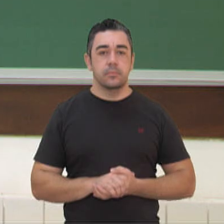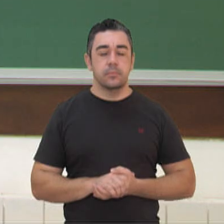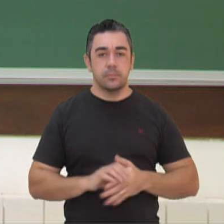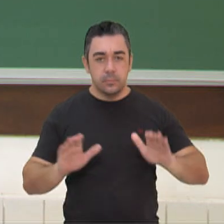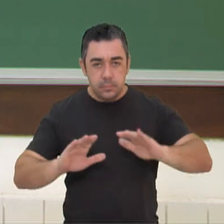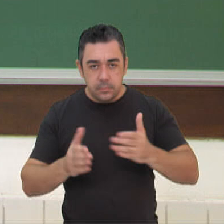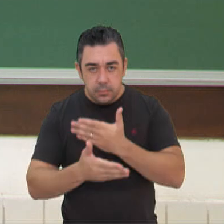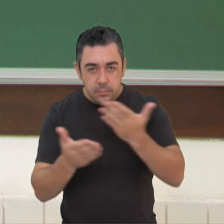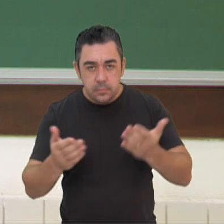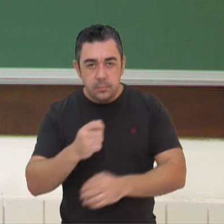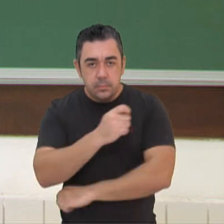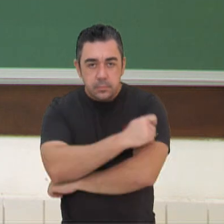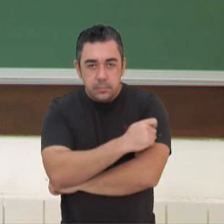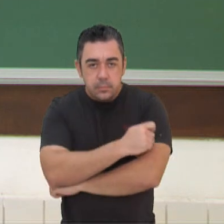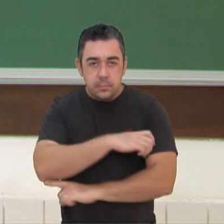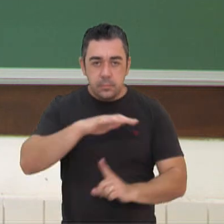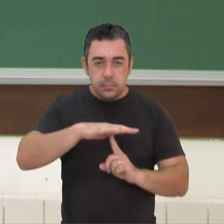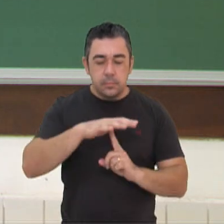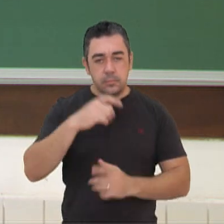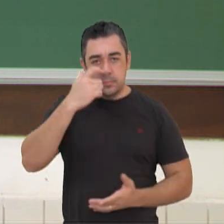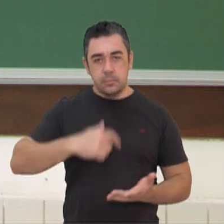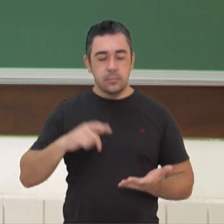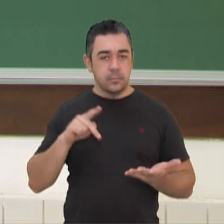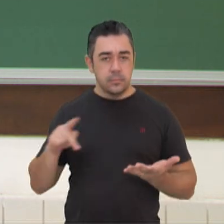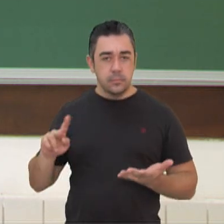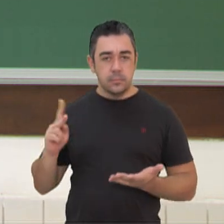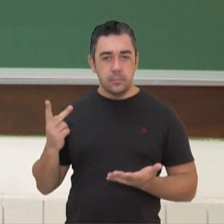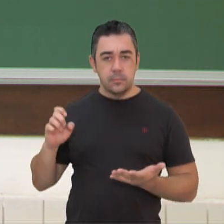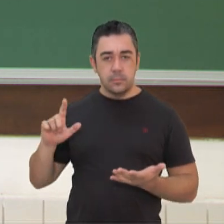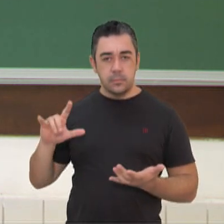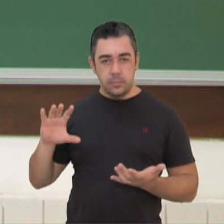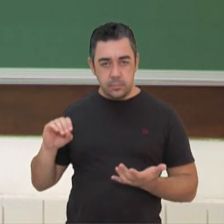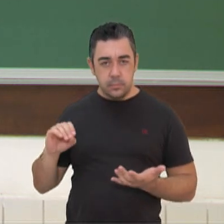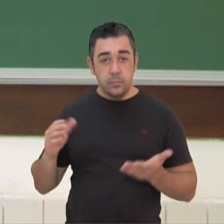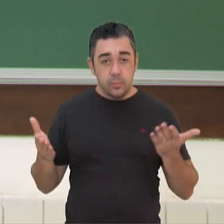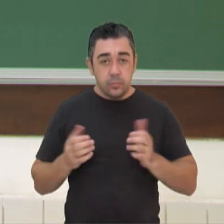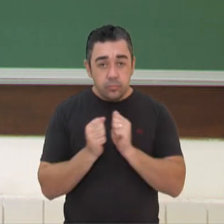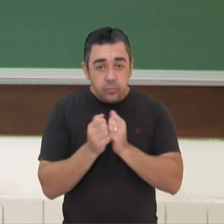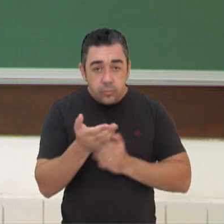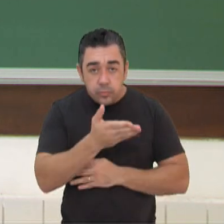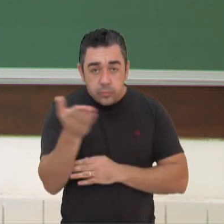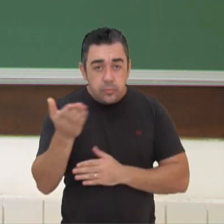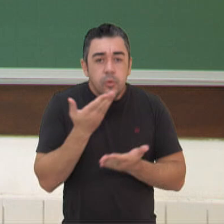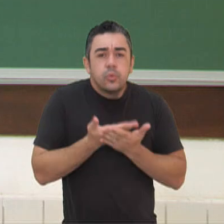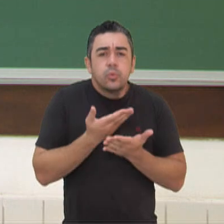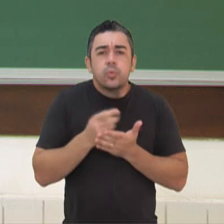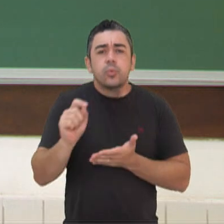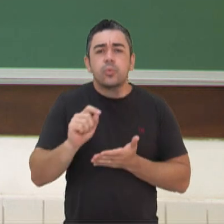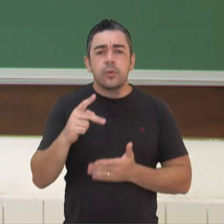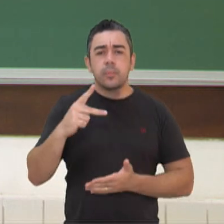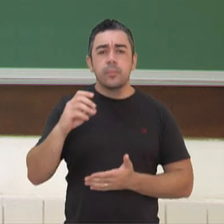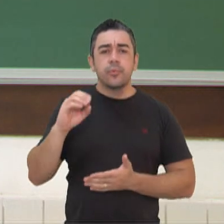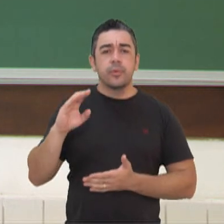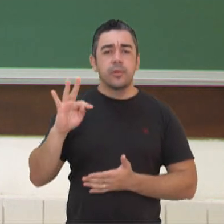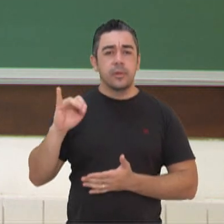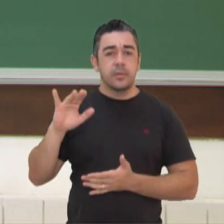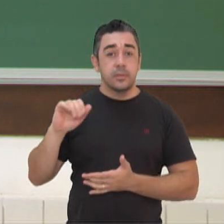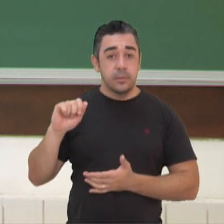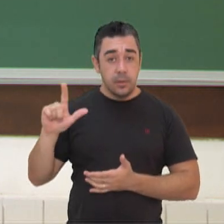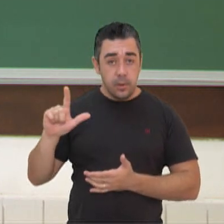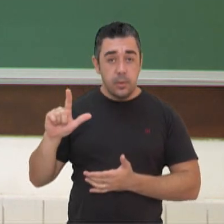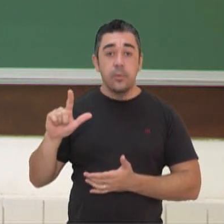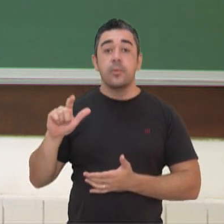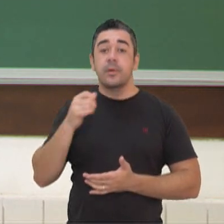Olá, estudantes do Paraná, eu sou o professor Hélio. Hoje vou acompanhar vocês no estudo do potencial elétrico. Nós